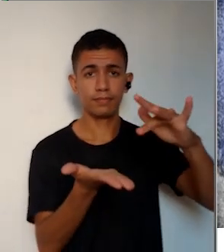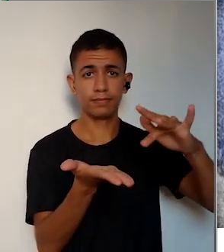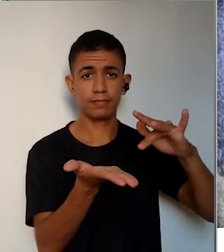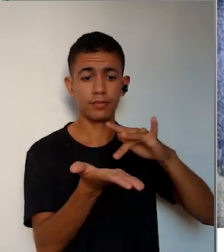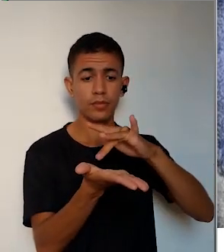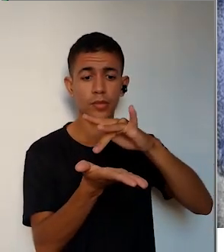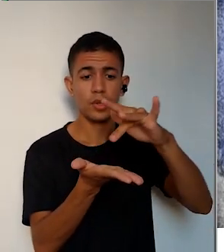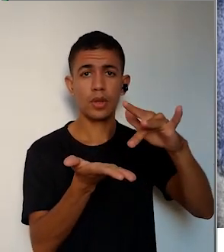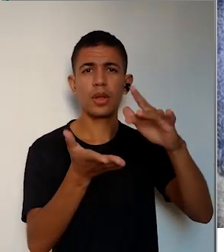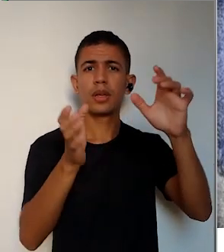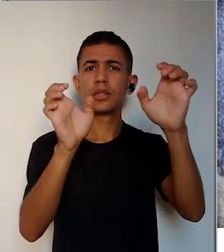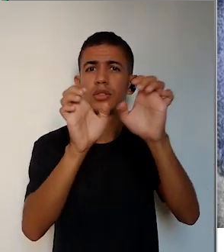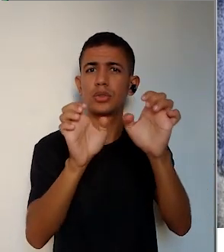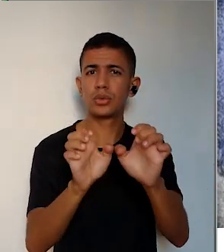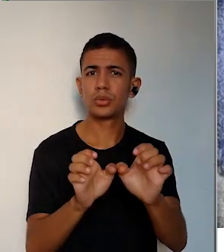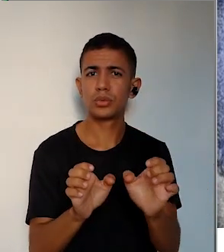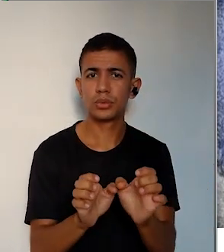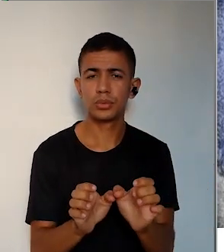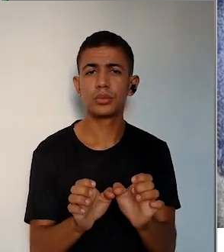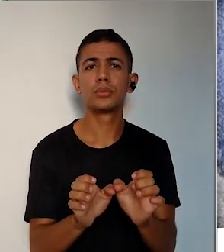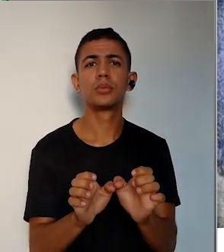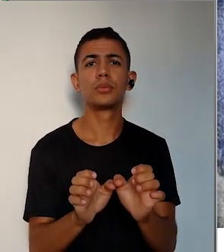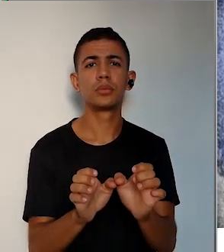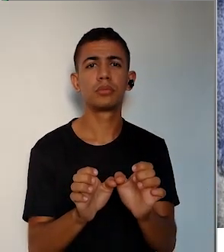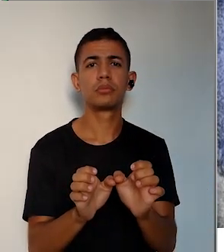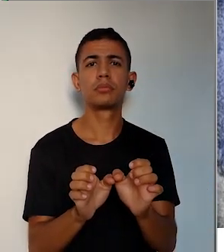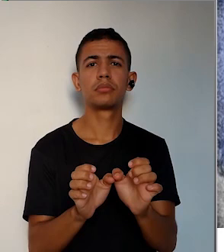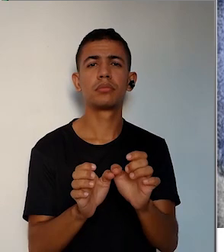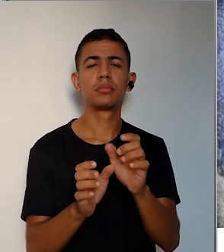A disposição destas estruturas,